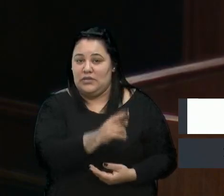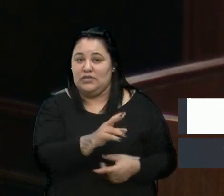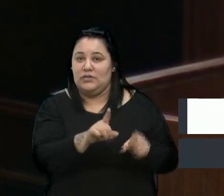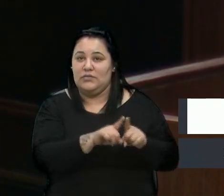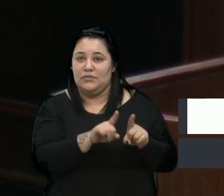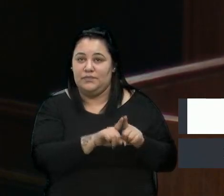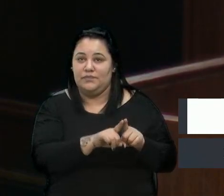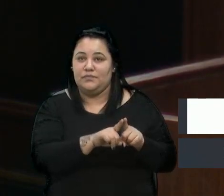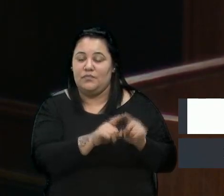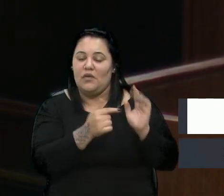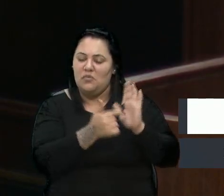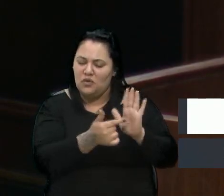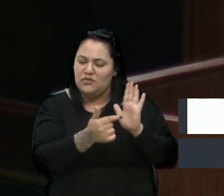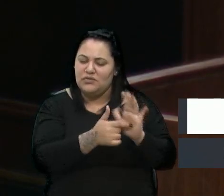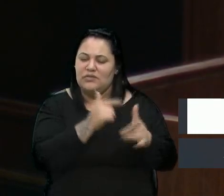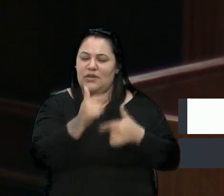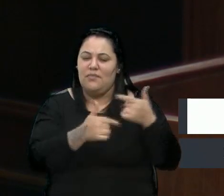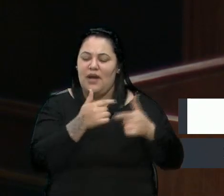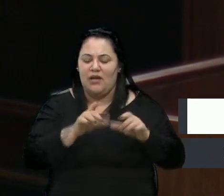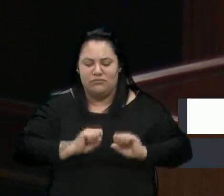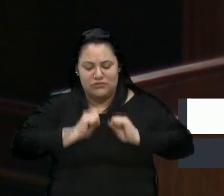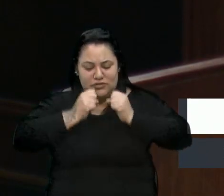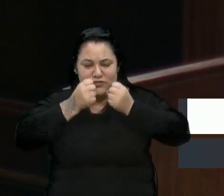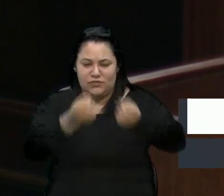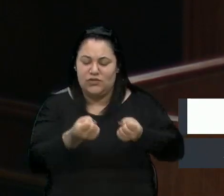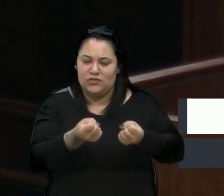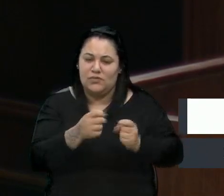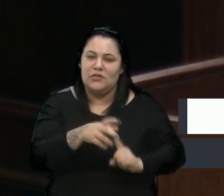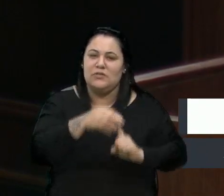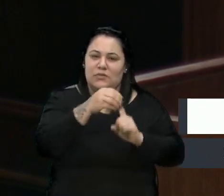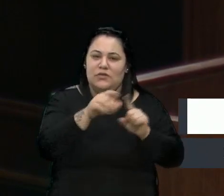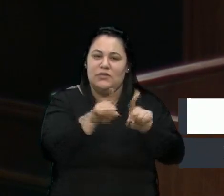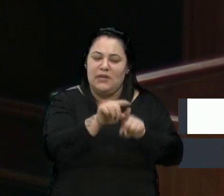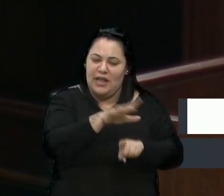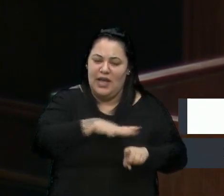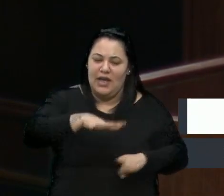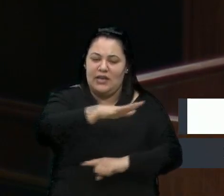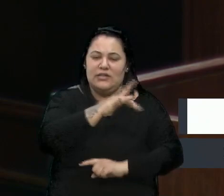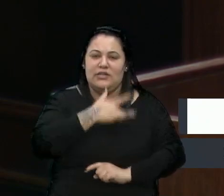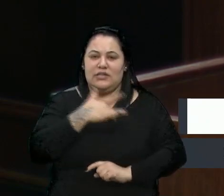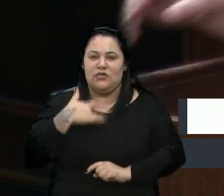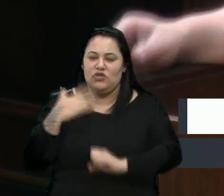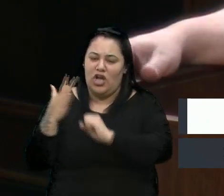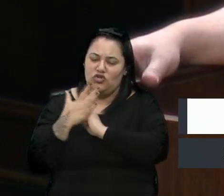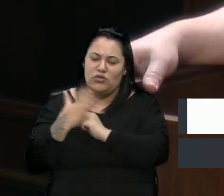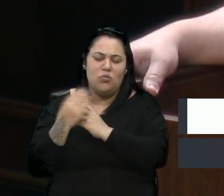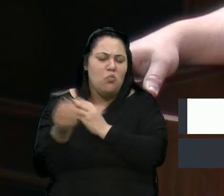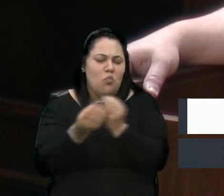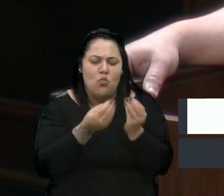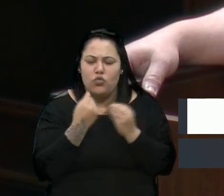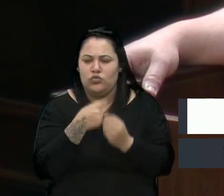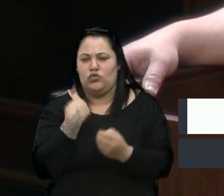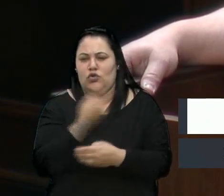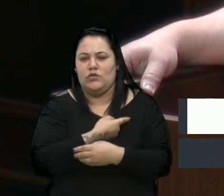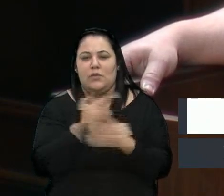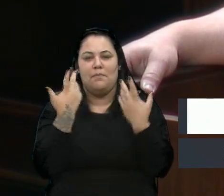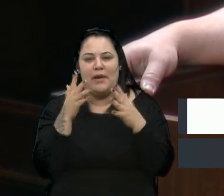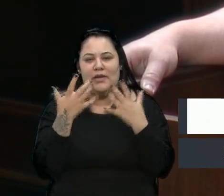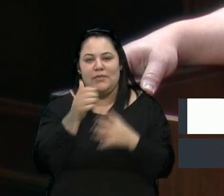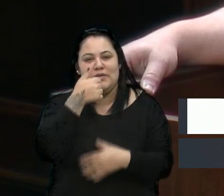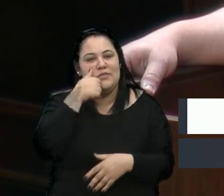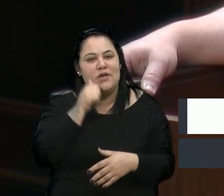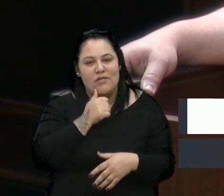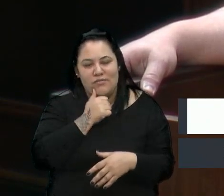vem mostrando o seu trabalho, sua dedicação e principalmente na área da saúde, aí, nos ajudando bastante. Então, parabéns, Marcon. Acho